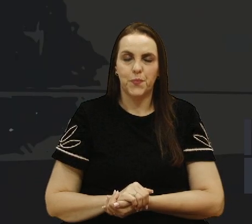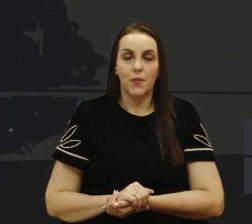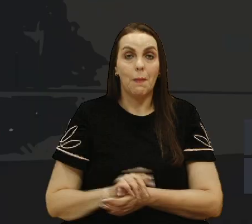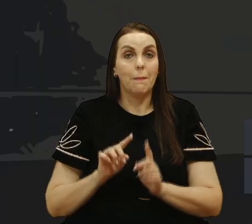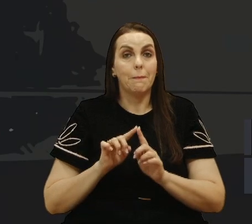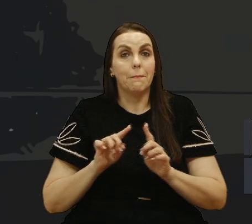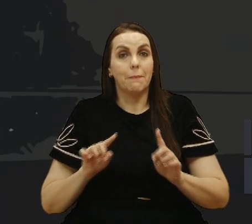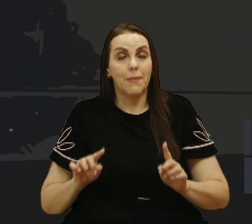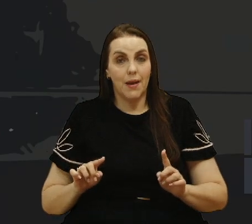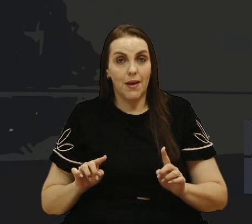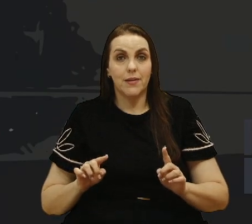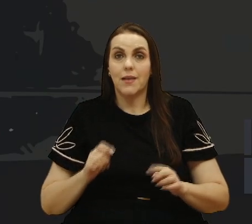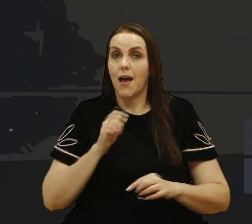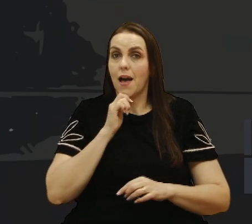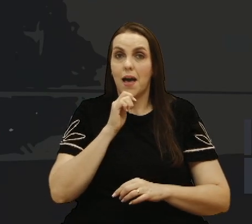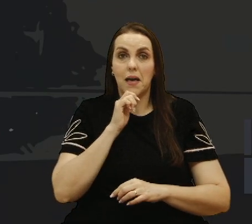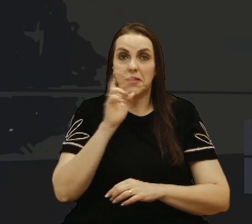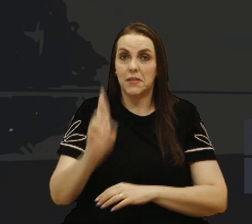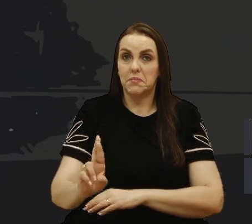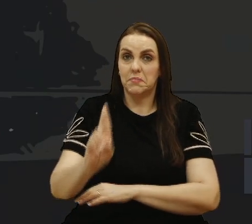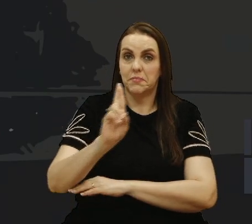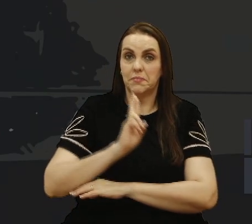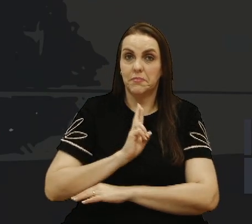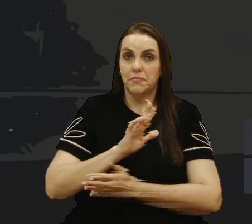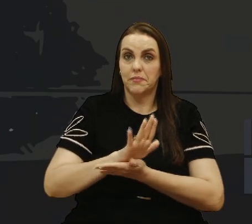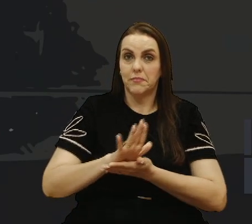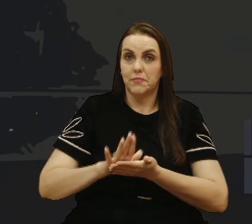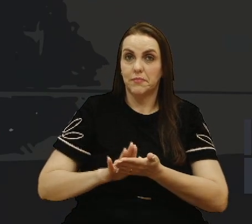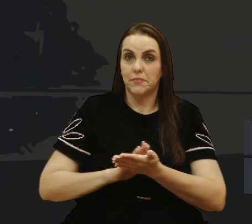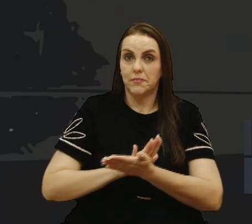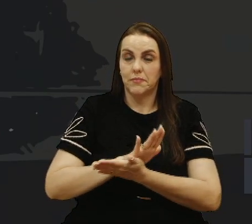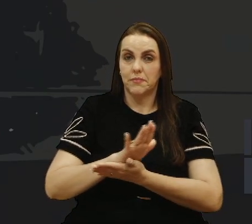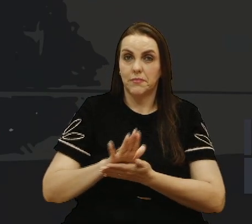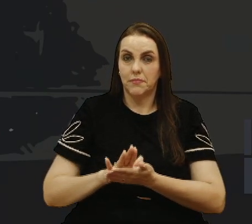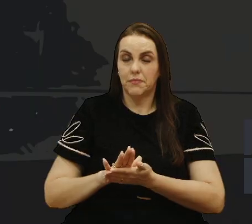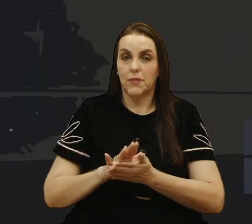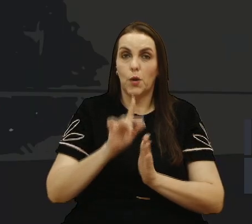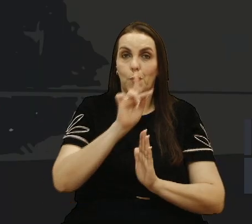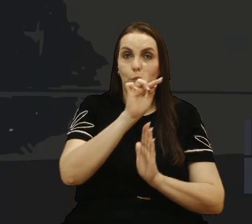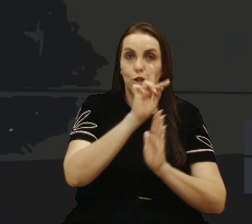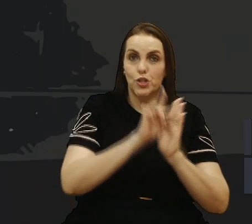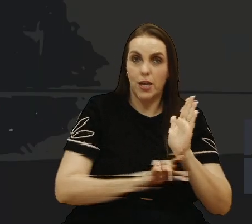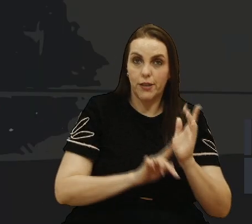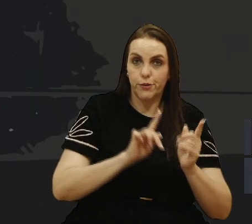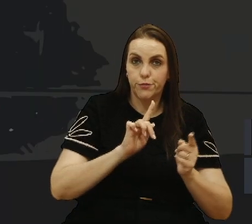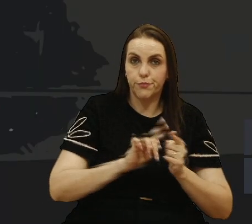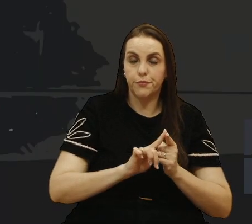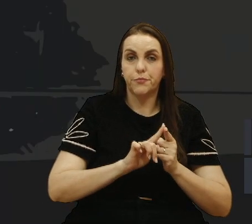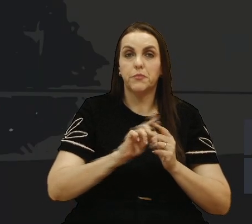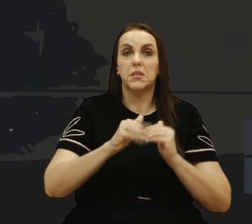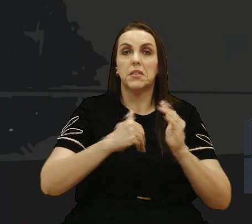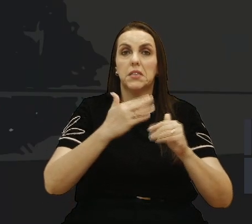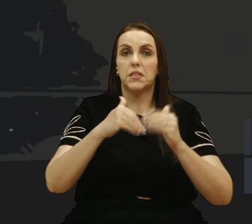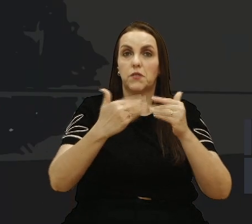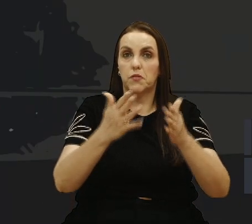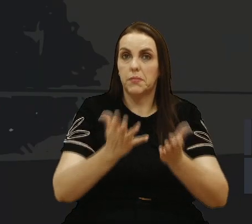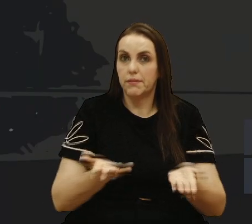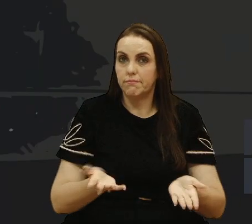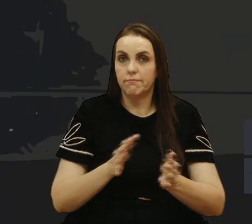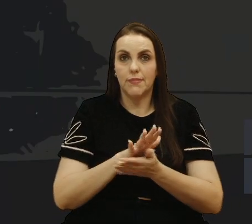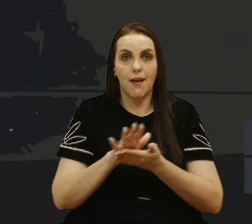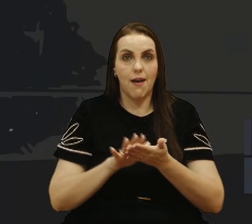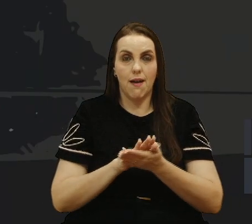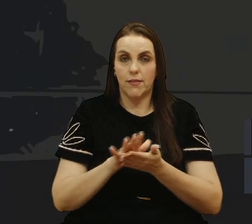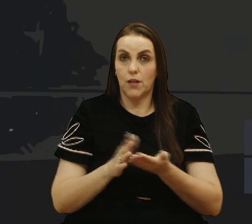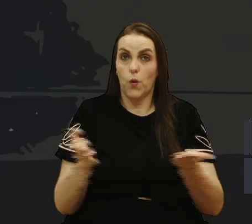teve nenhum retorno sobre isso. Sobre a questão do projeto, sobre a questão do desenvolvimento. Hoje